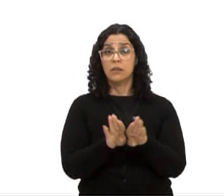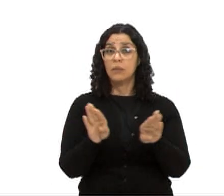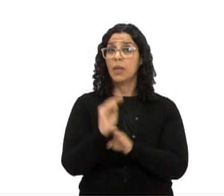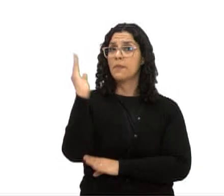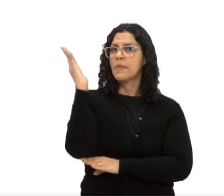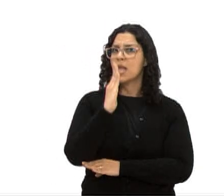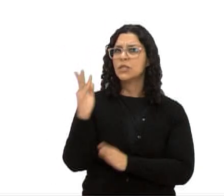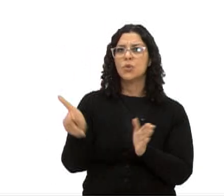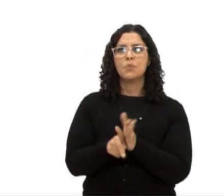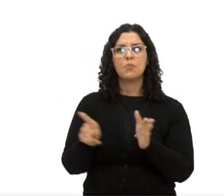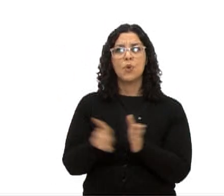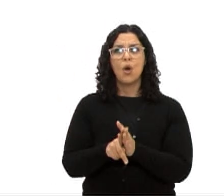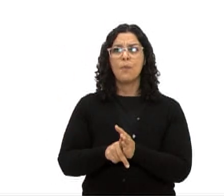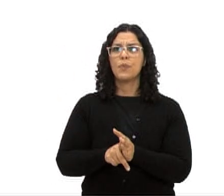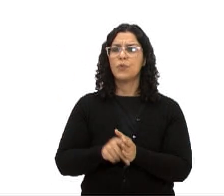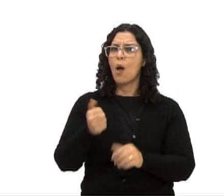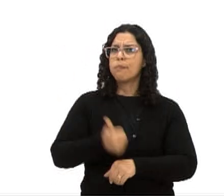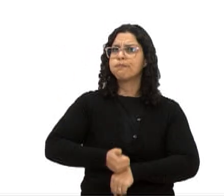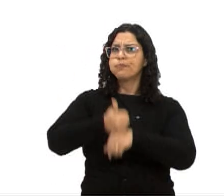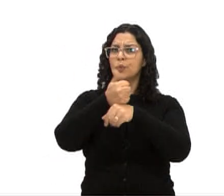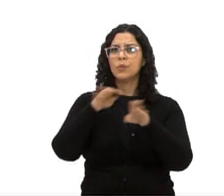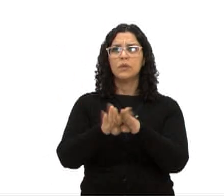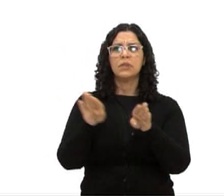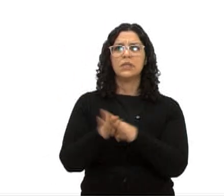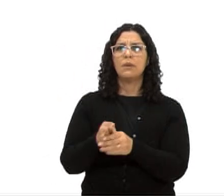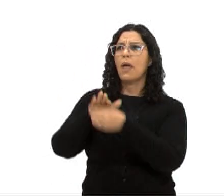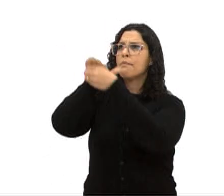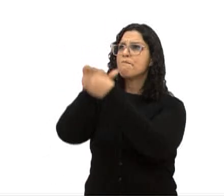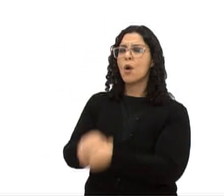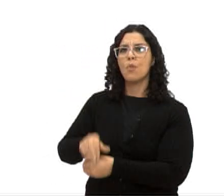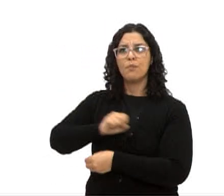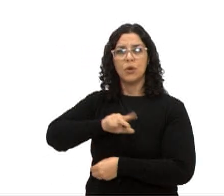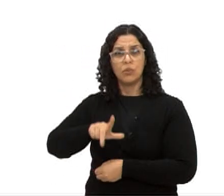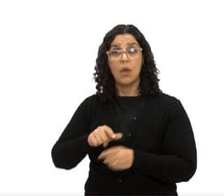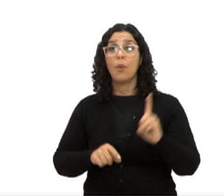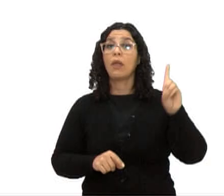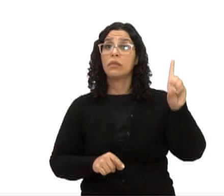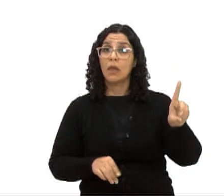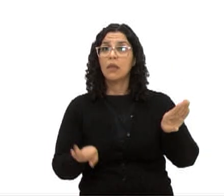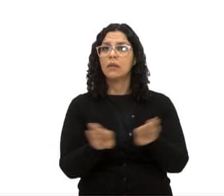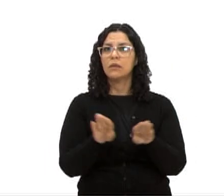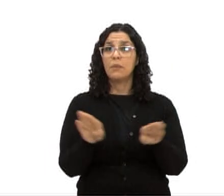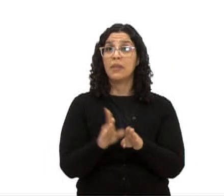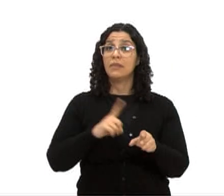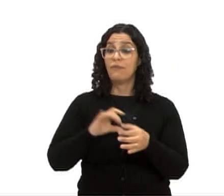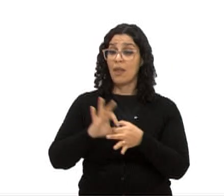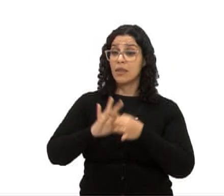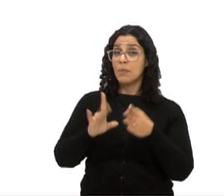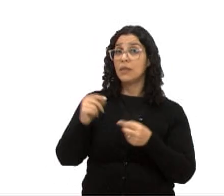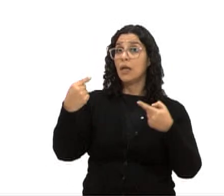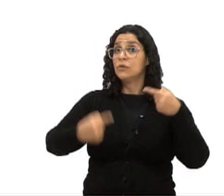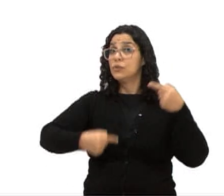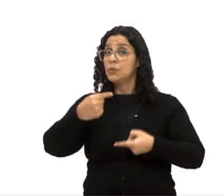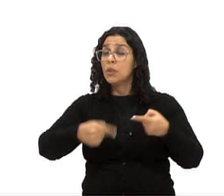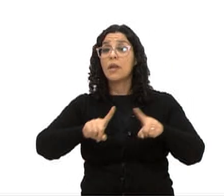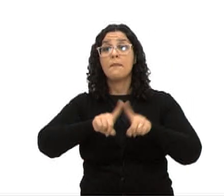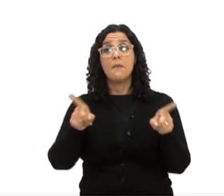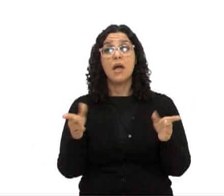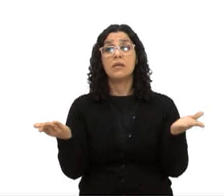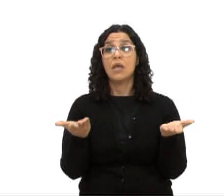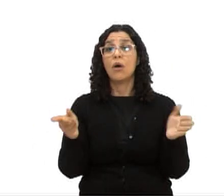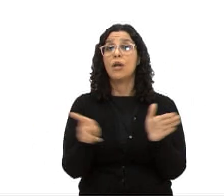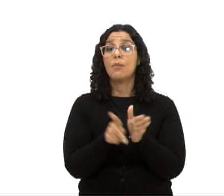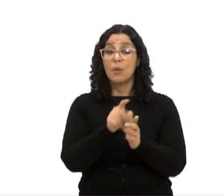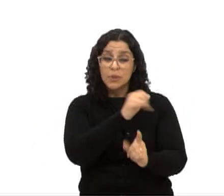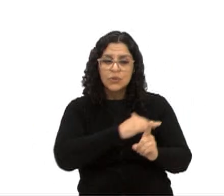Brasil à posição de metrópole, sobrepujando Portugal. E D. Ocorreu a emancipação política, porém as